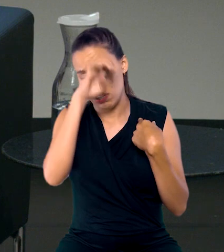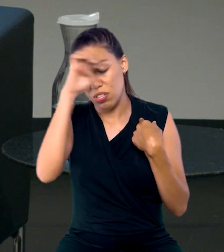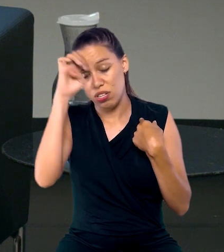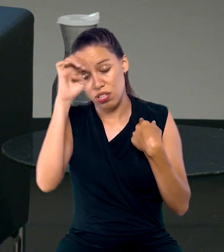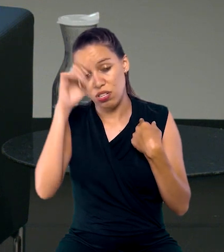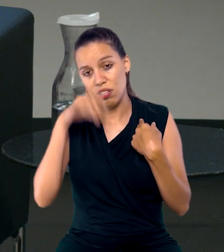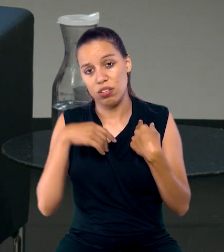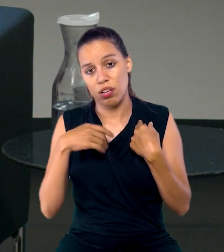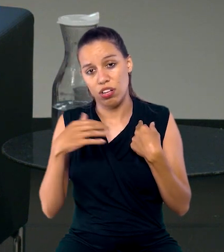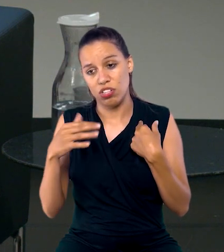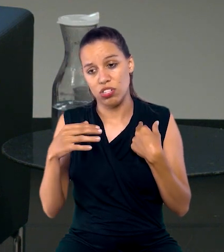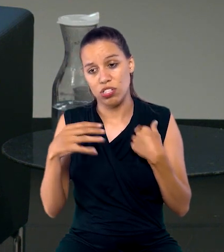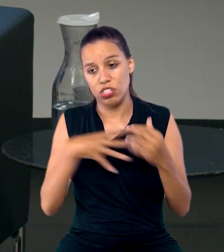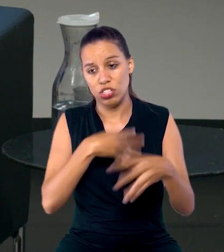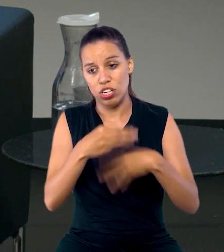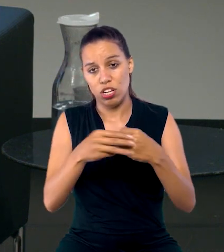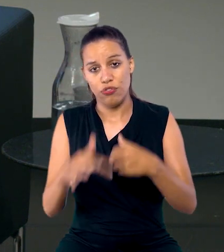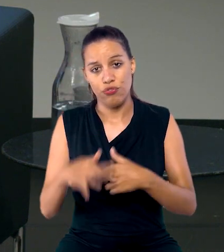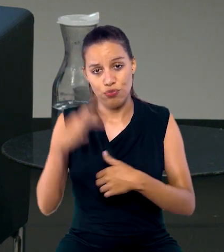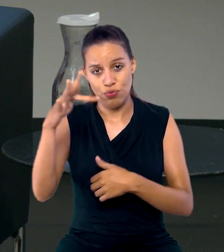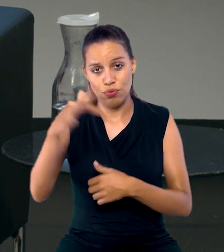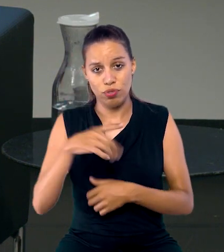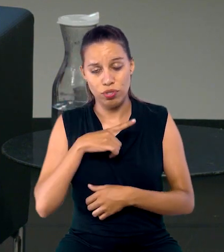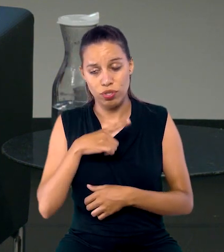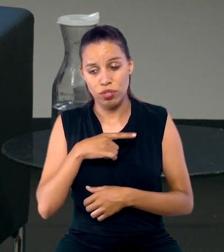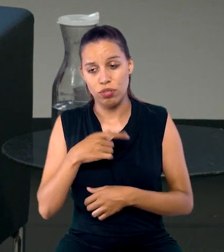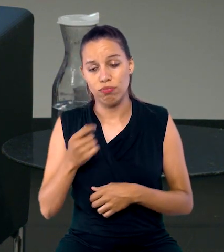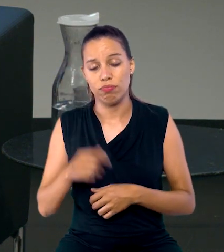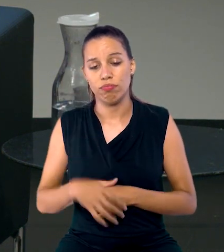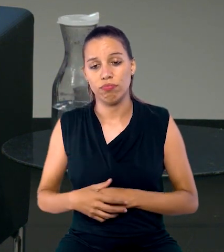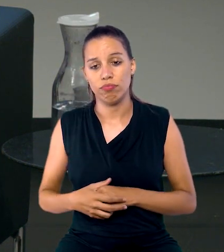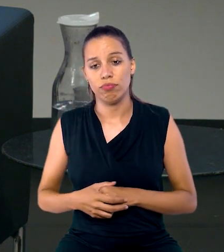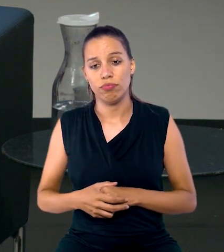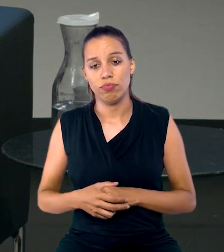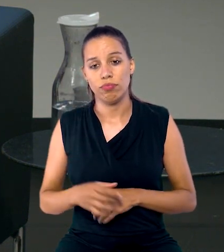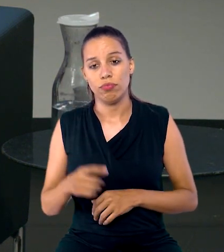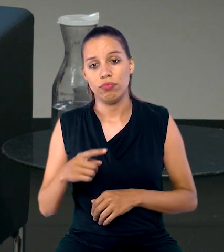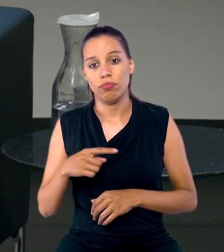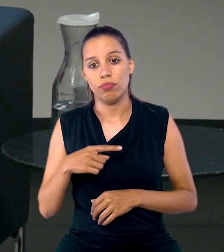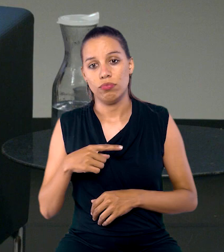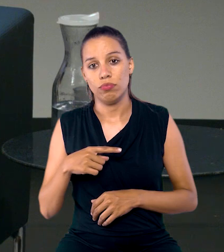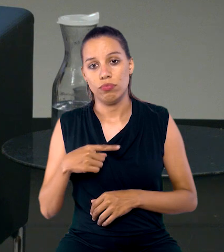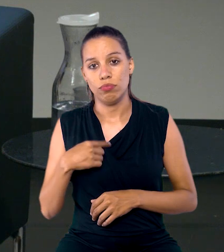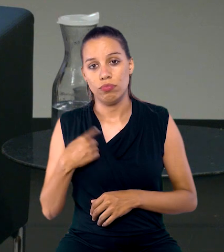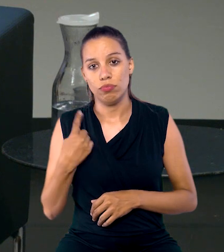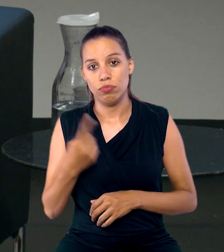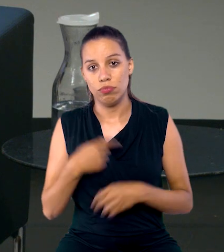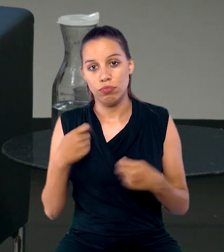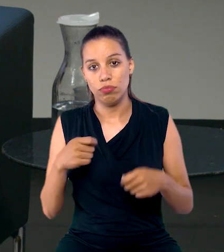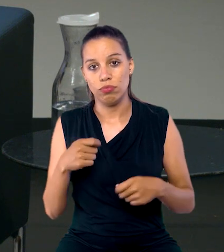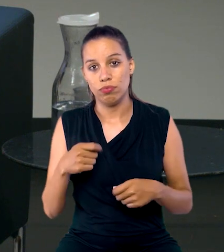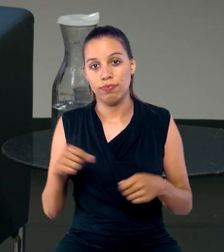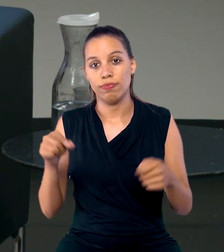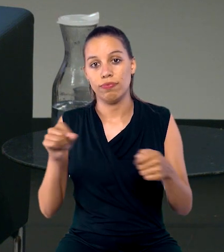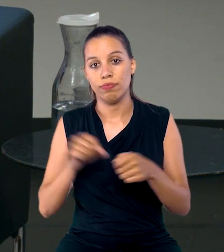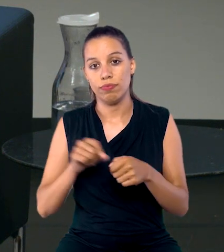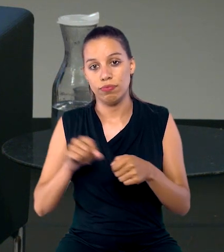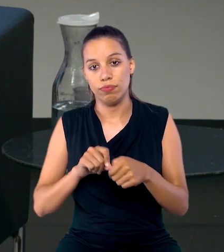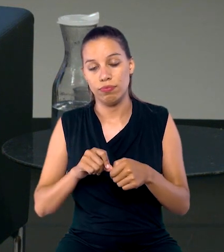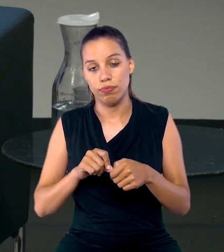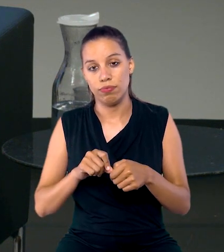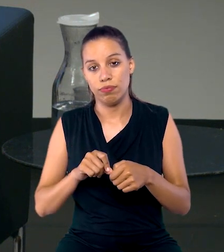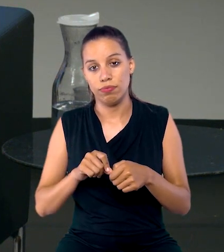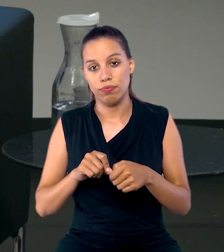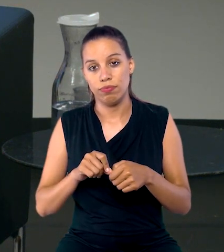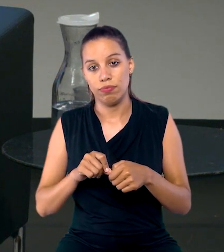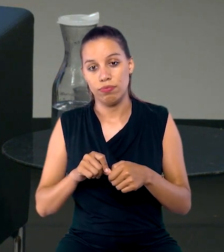essas gerações. Eu acho impossível não entender que a gente tem que agir. Não